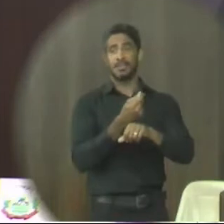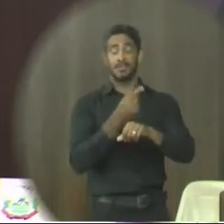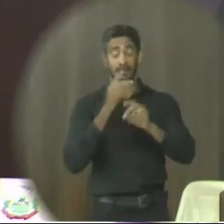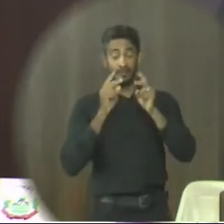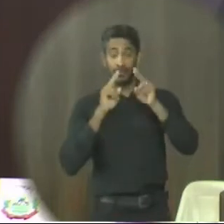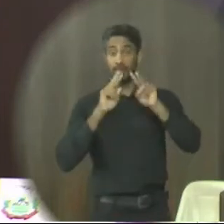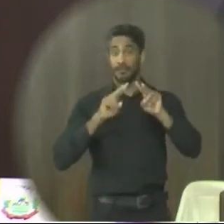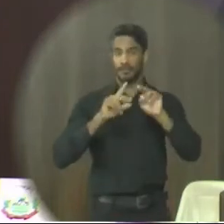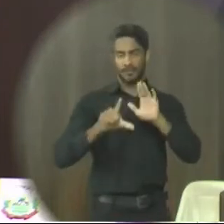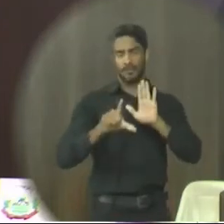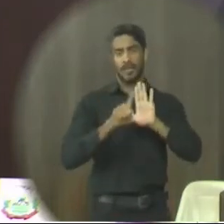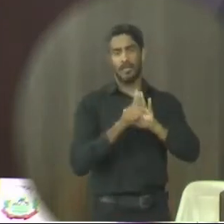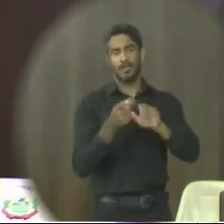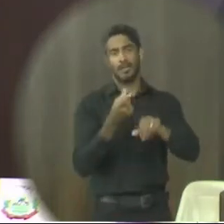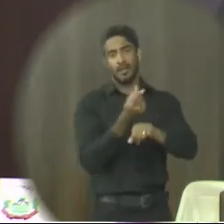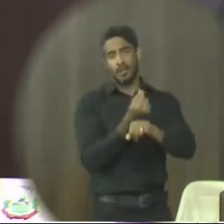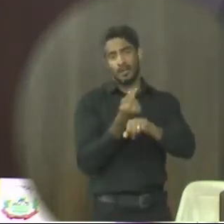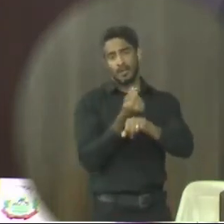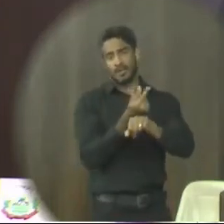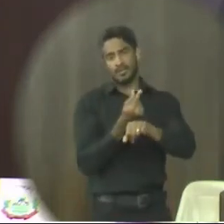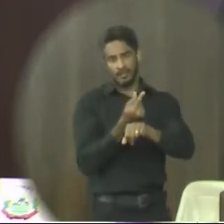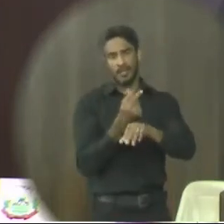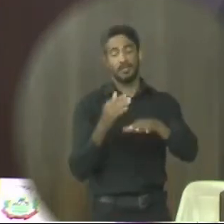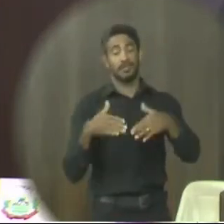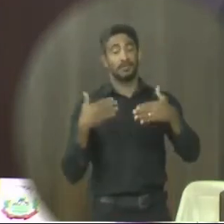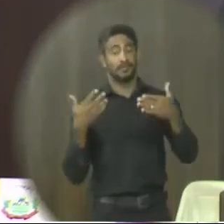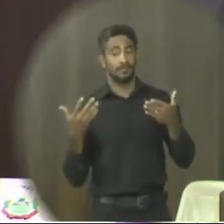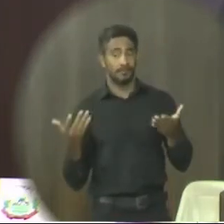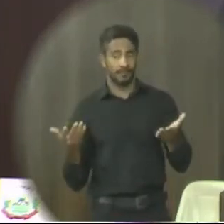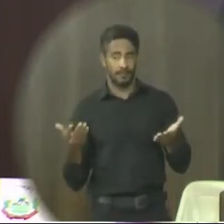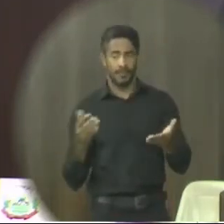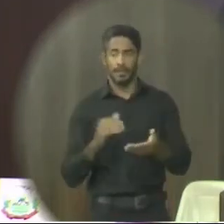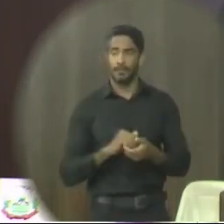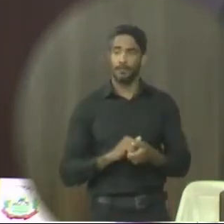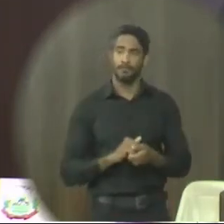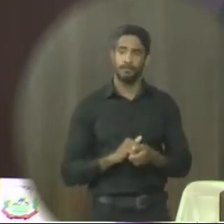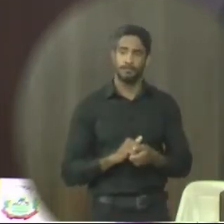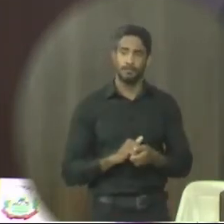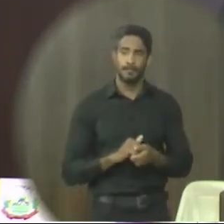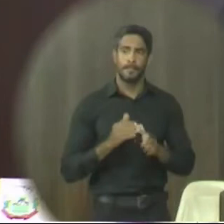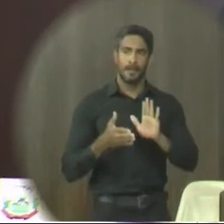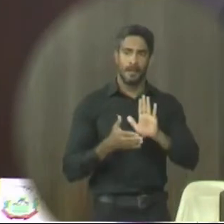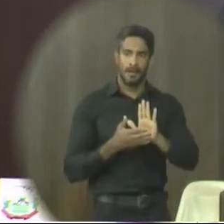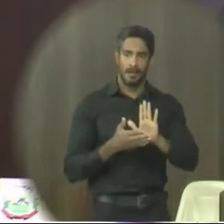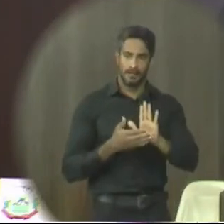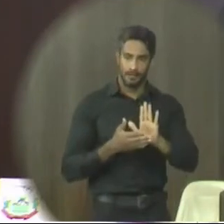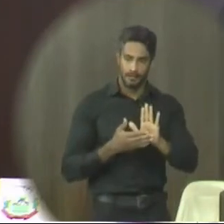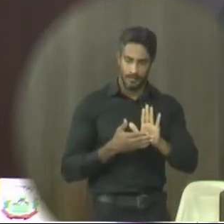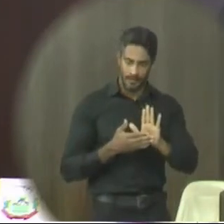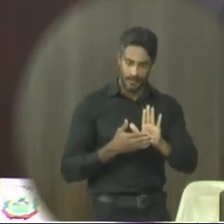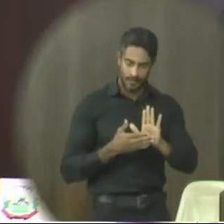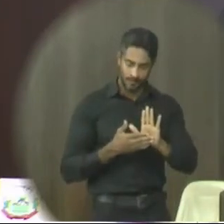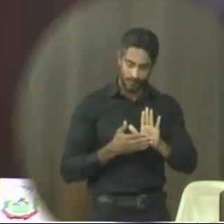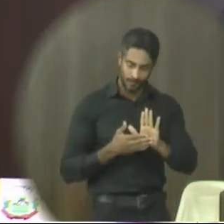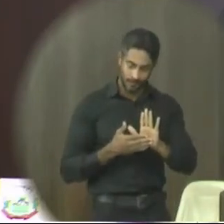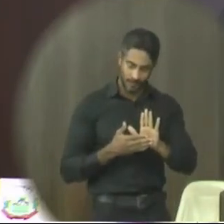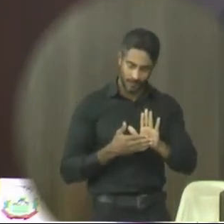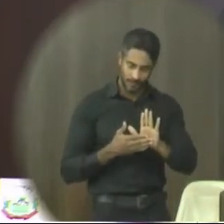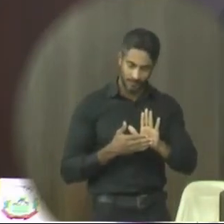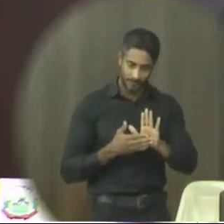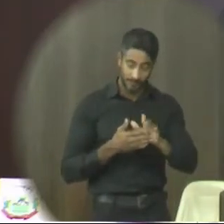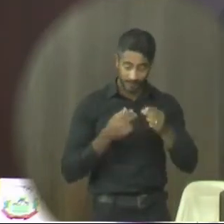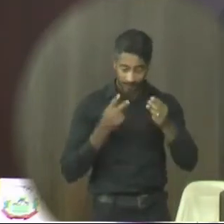previstos nas leis orçamentárias. Dessa forma, caso a proposição sobre o